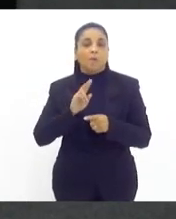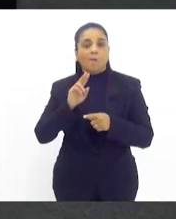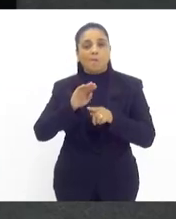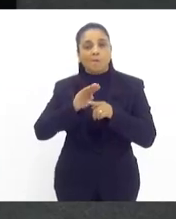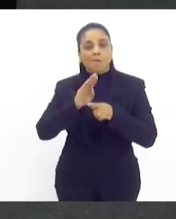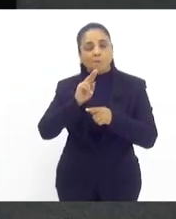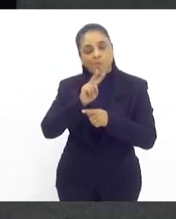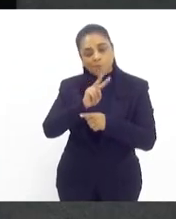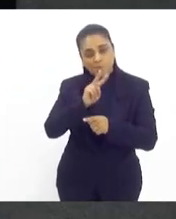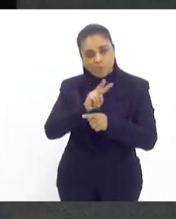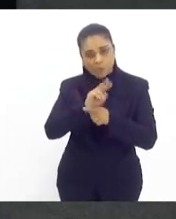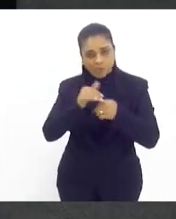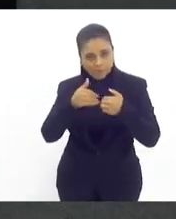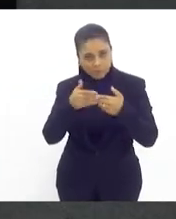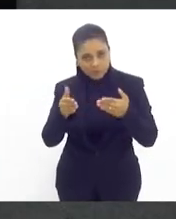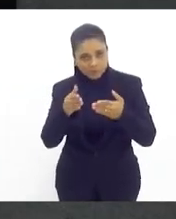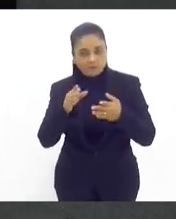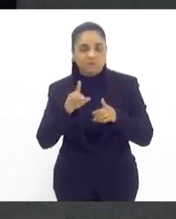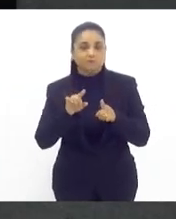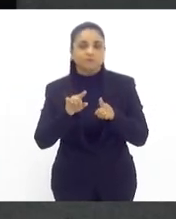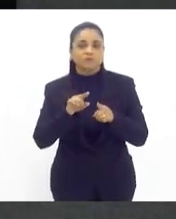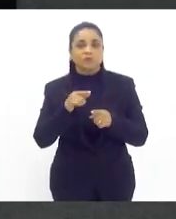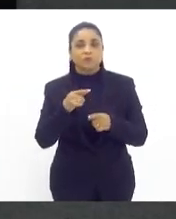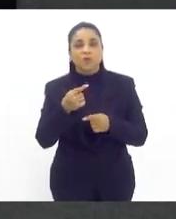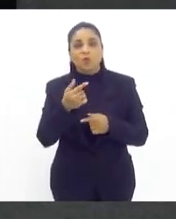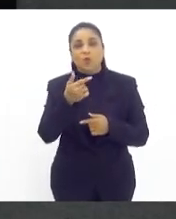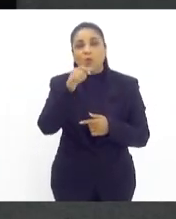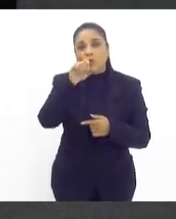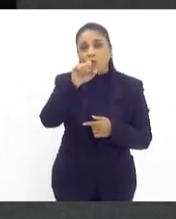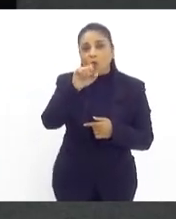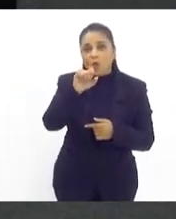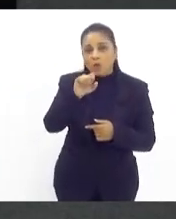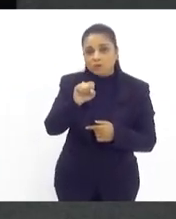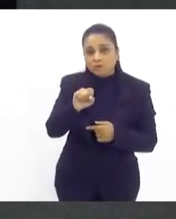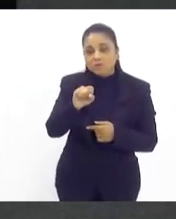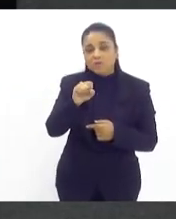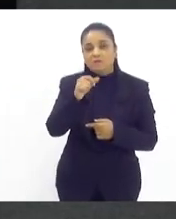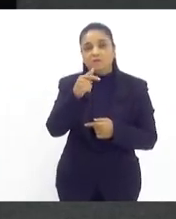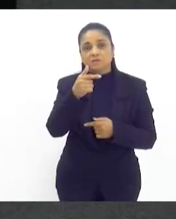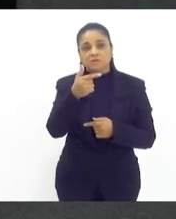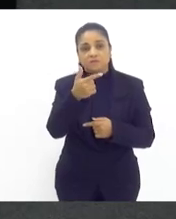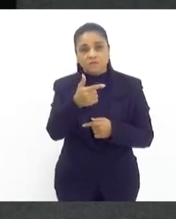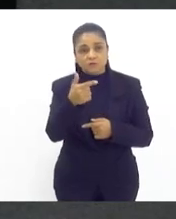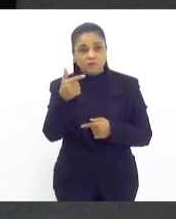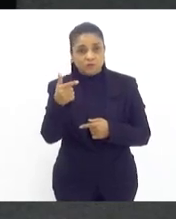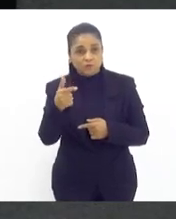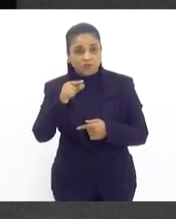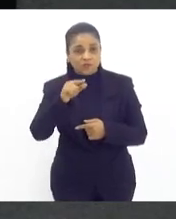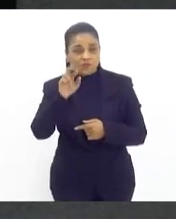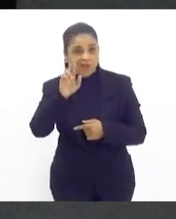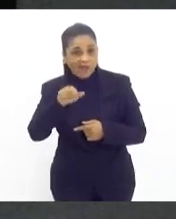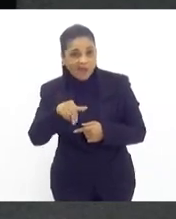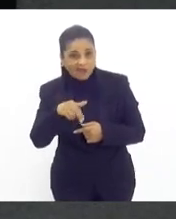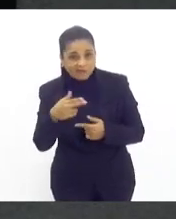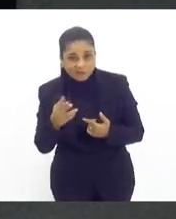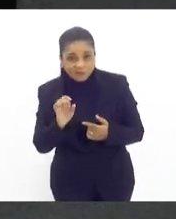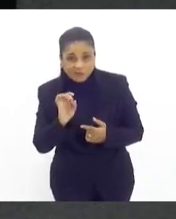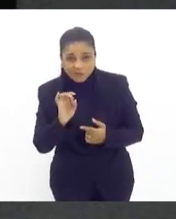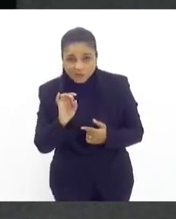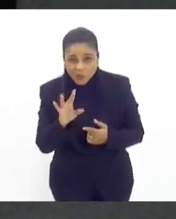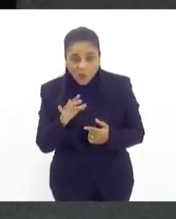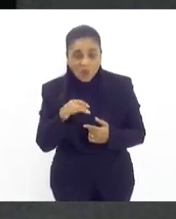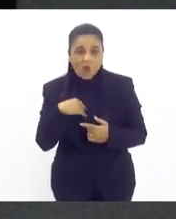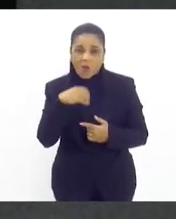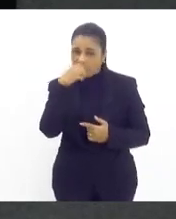que o salário mínimo é 802 É uma vergonha uma afronta isso E falando em salário mínimo regional